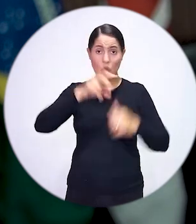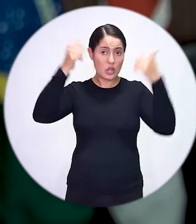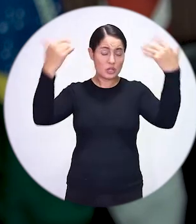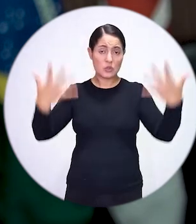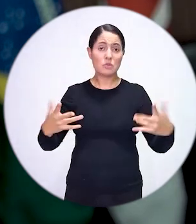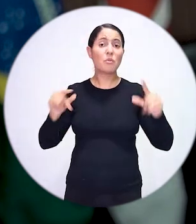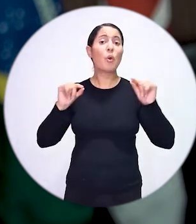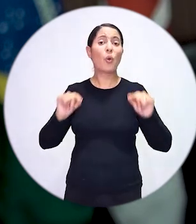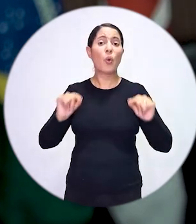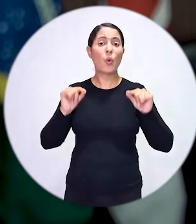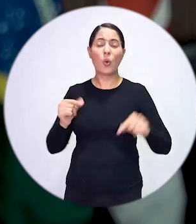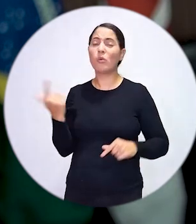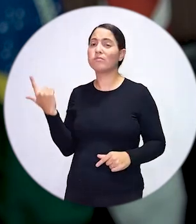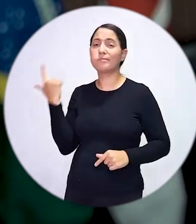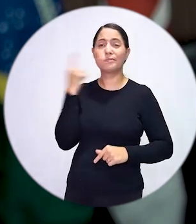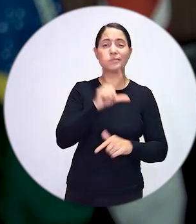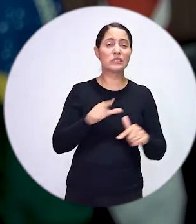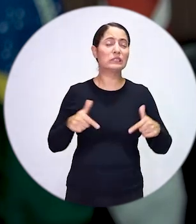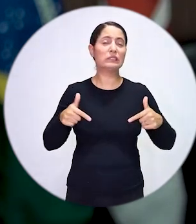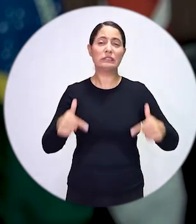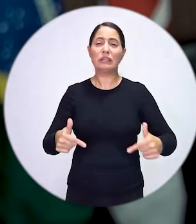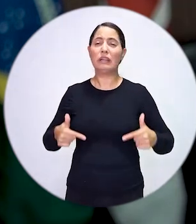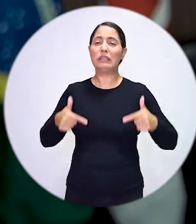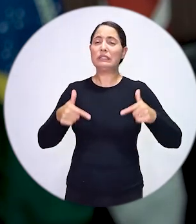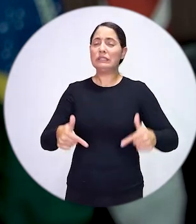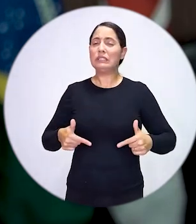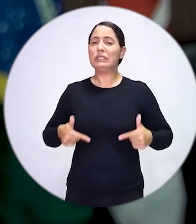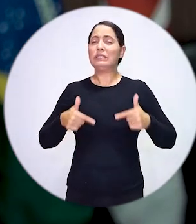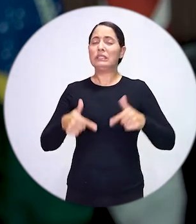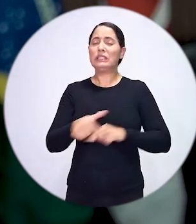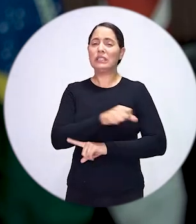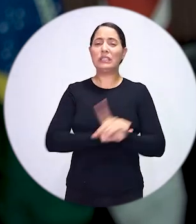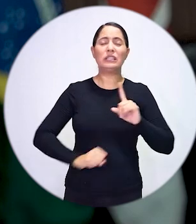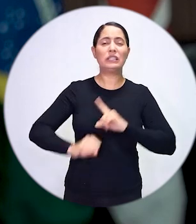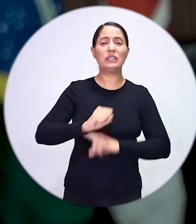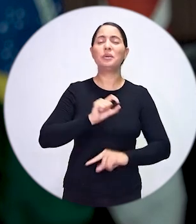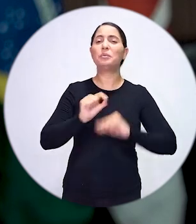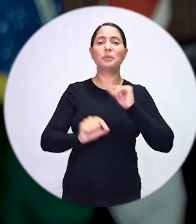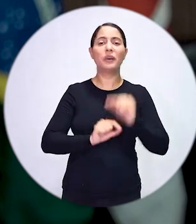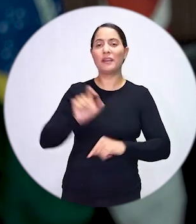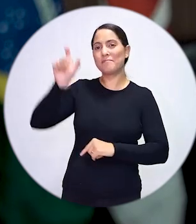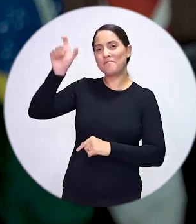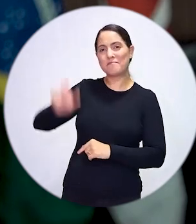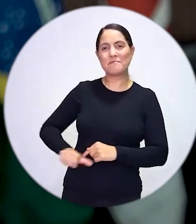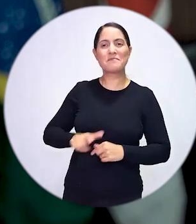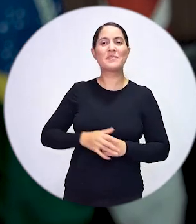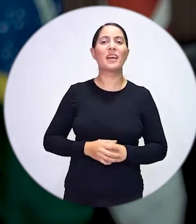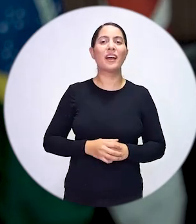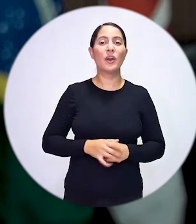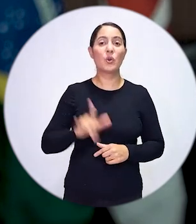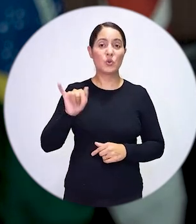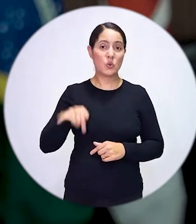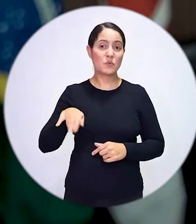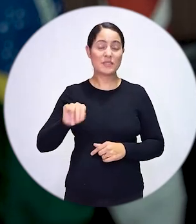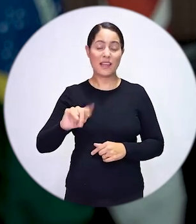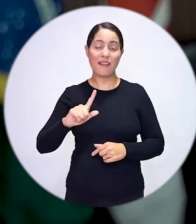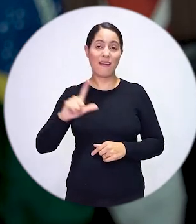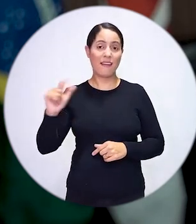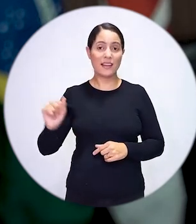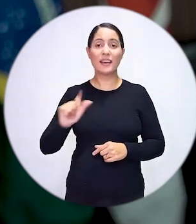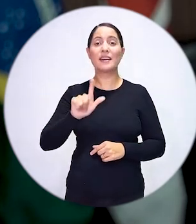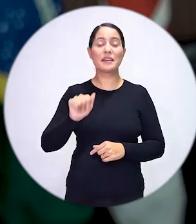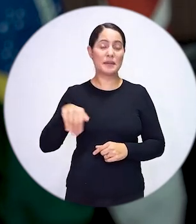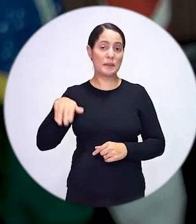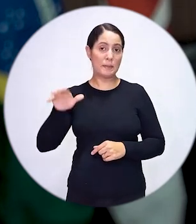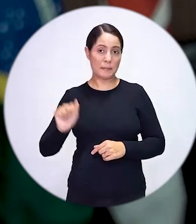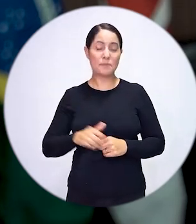é que essa conquista foi fruto de uma grande luta abolicionista e social, travada, por exemplo, por Luiz Gonzaga Pinto da